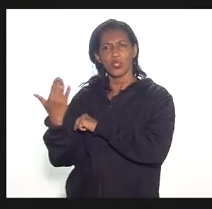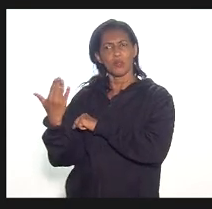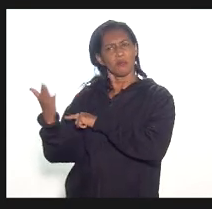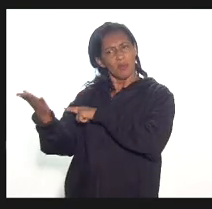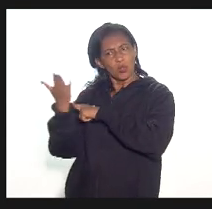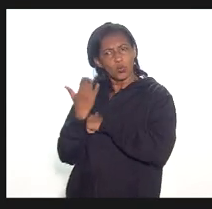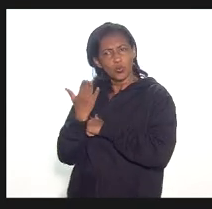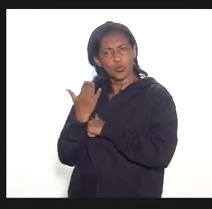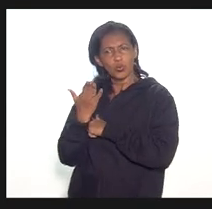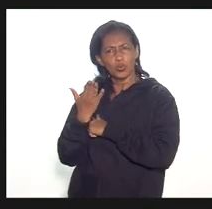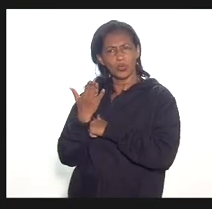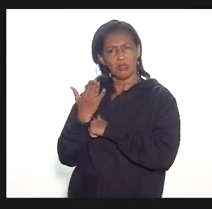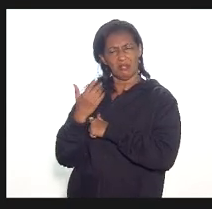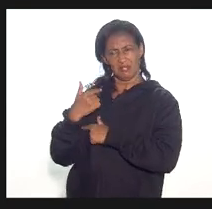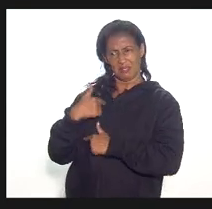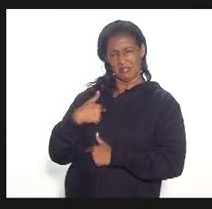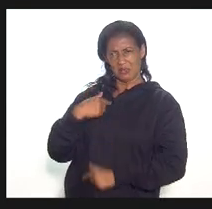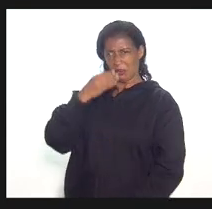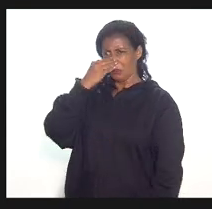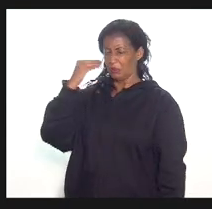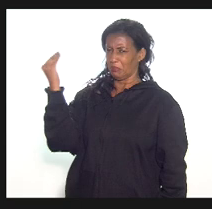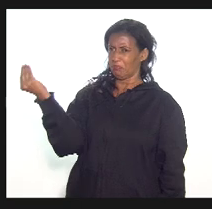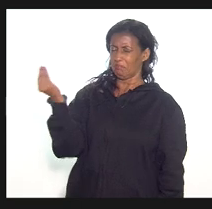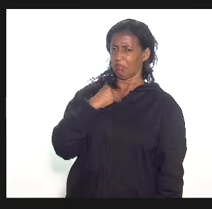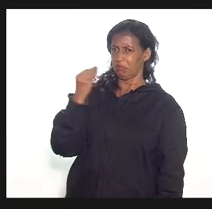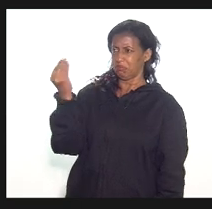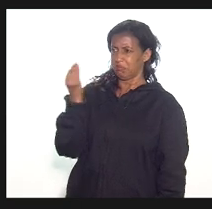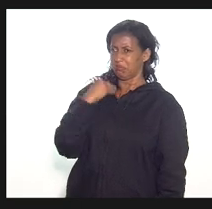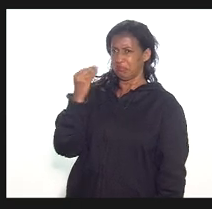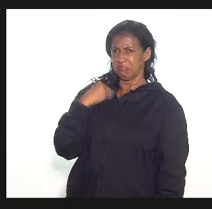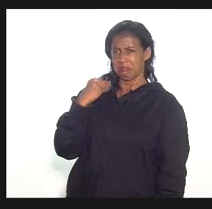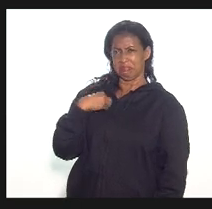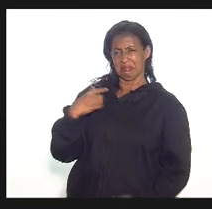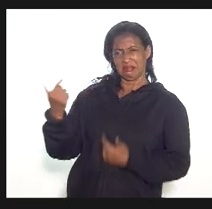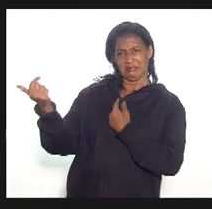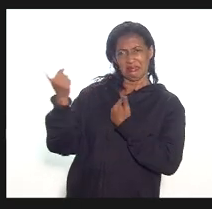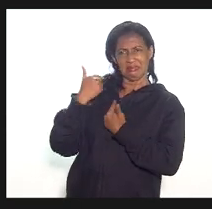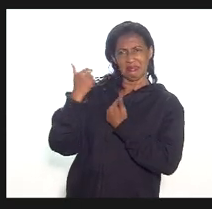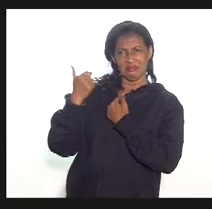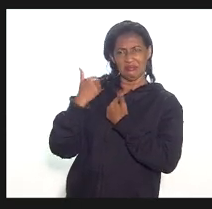tenho sido tratado com desleixo com ironia